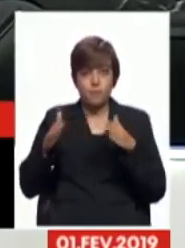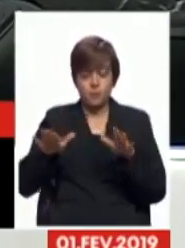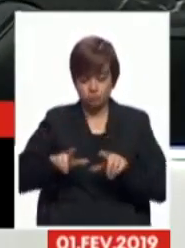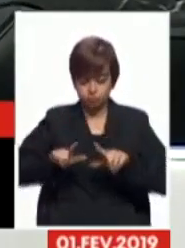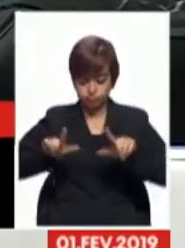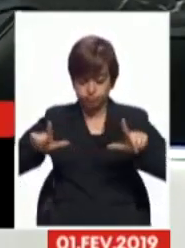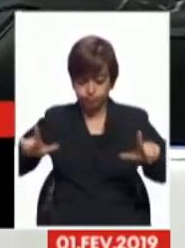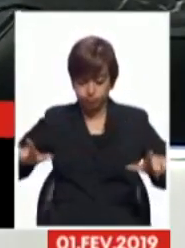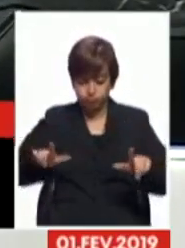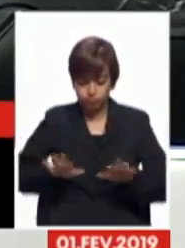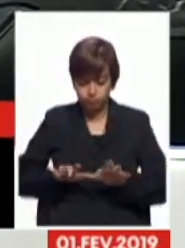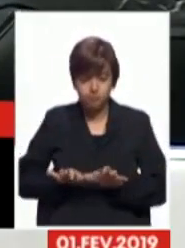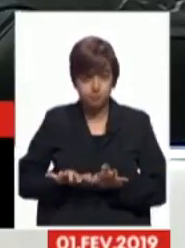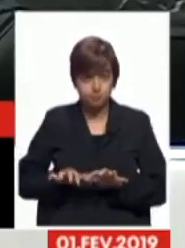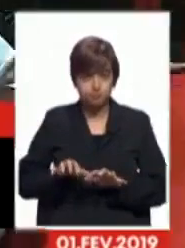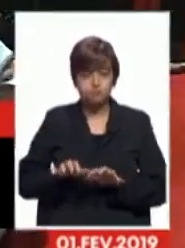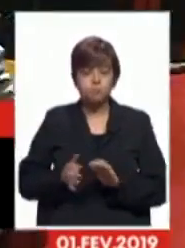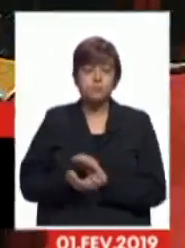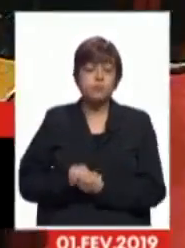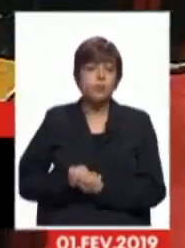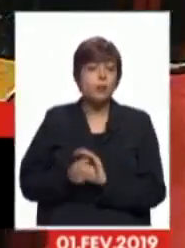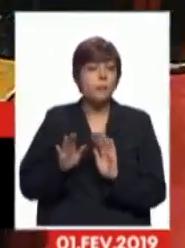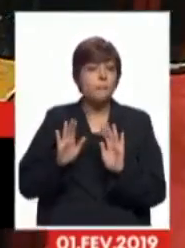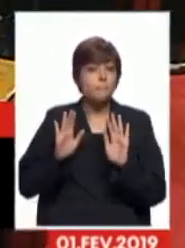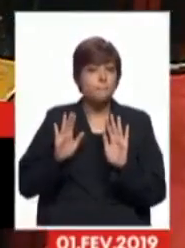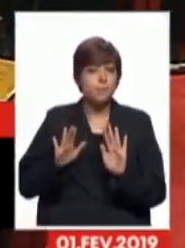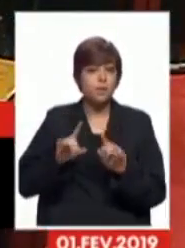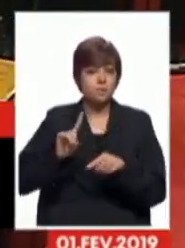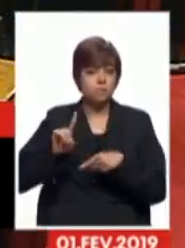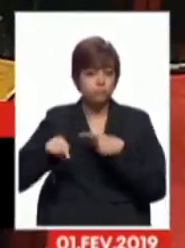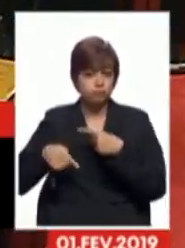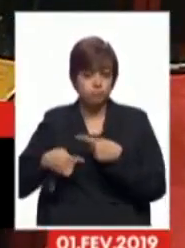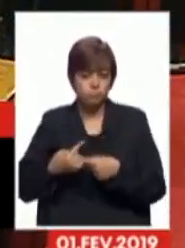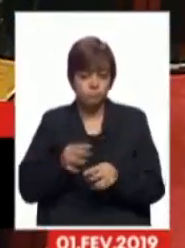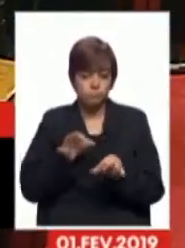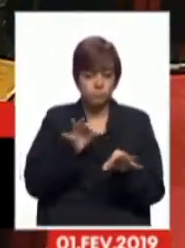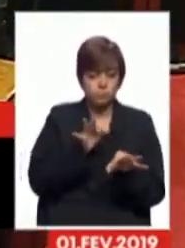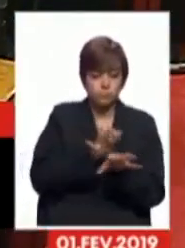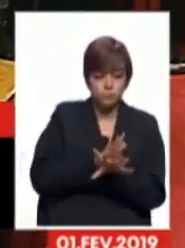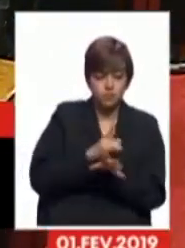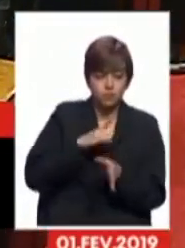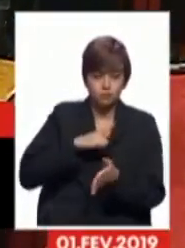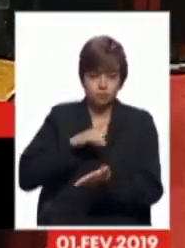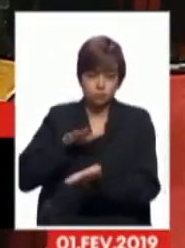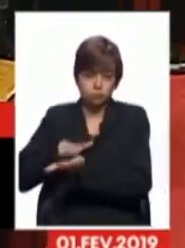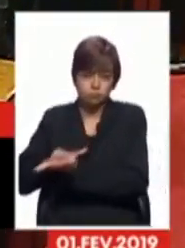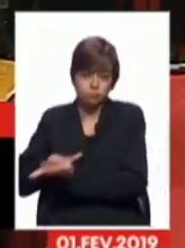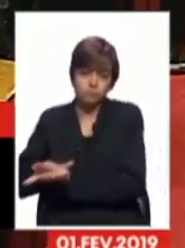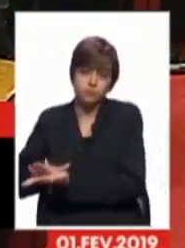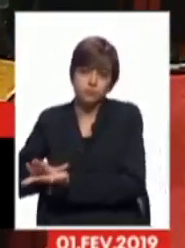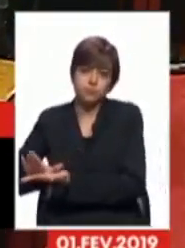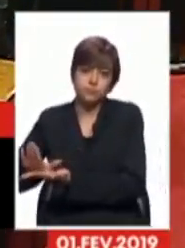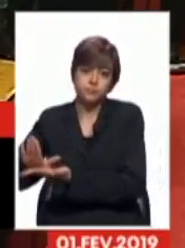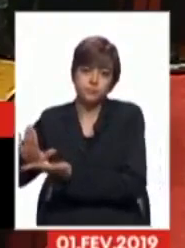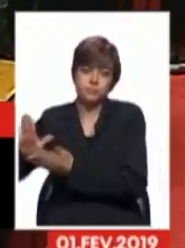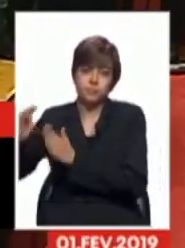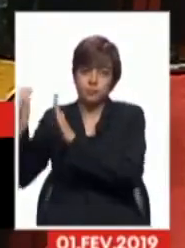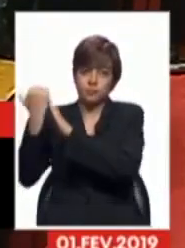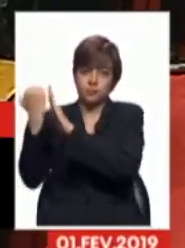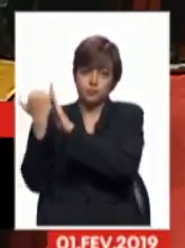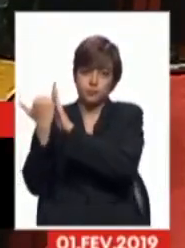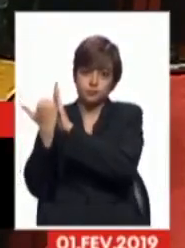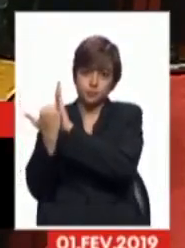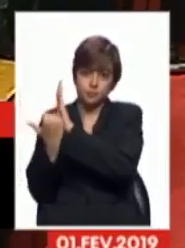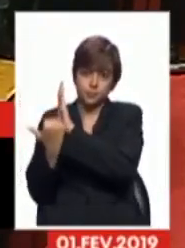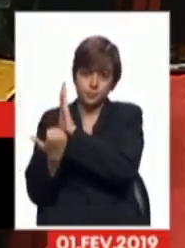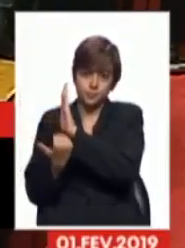painel, mas ela é impressa, logo após a votação que aparece no painel, é impressa uma lista, e essa lista